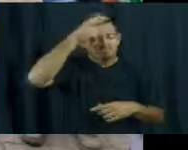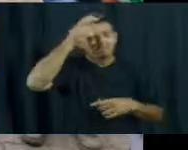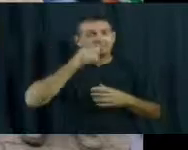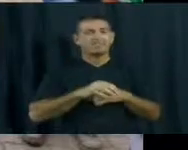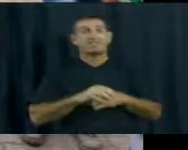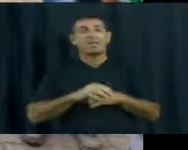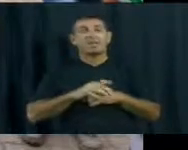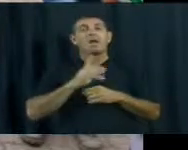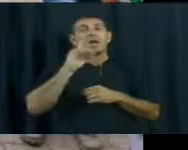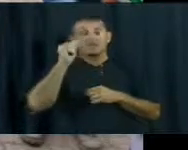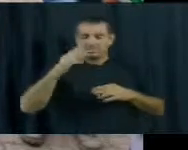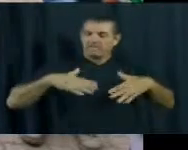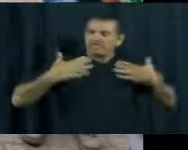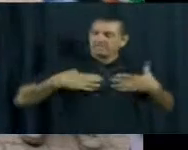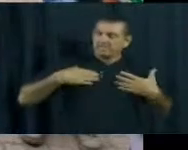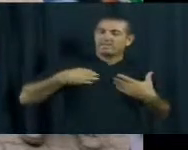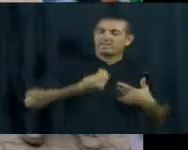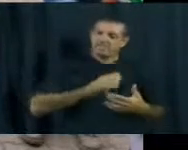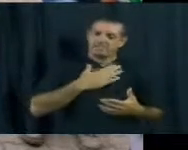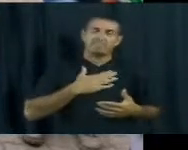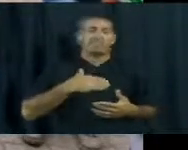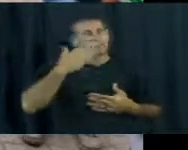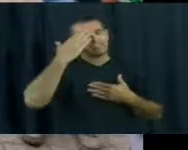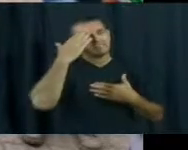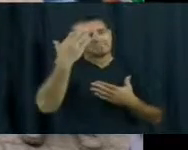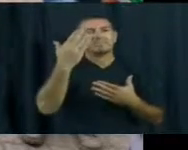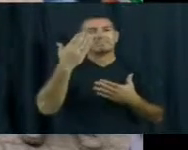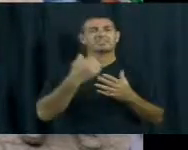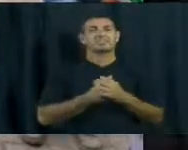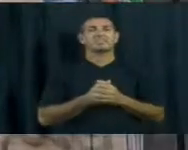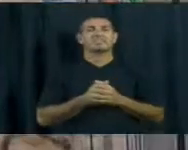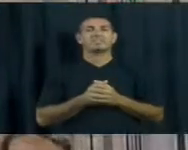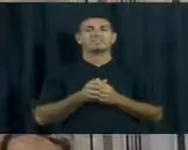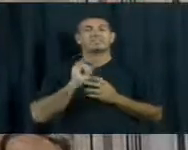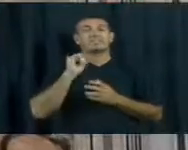esse dia foi um dia de alegria. Quero então, agradecer. Então, já que